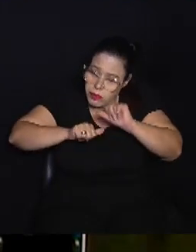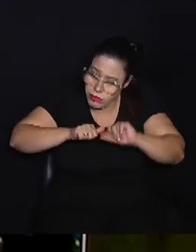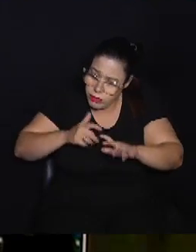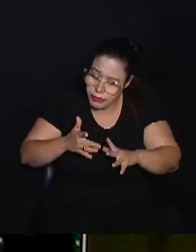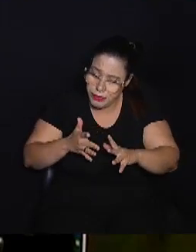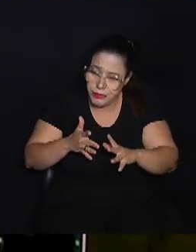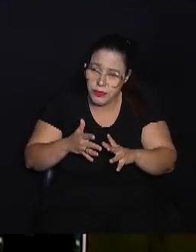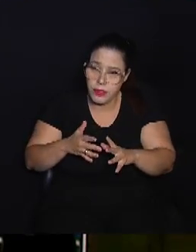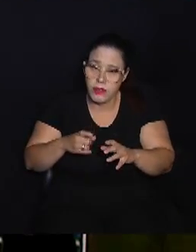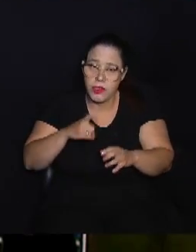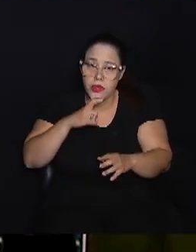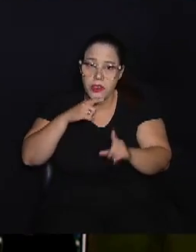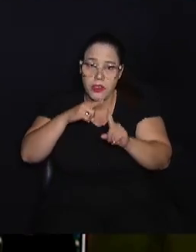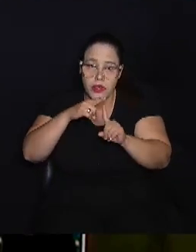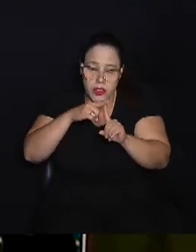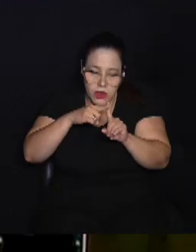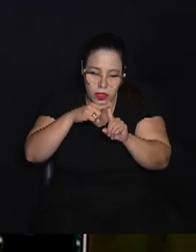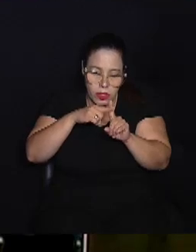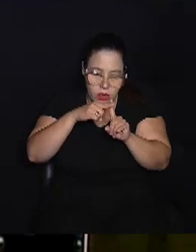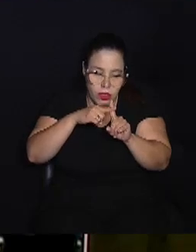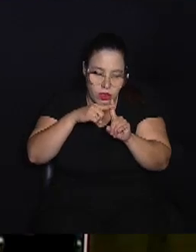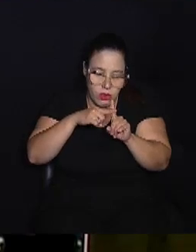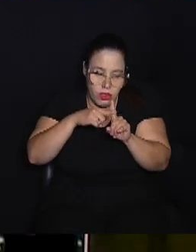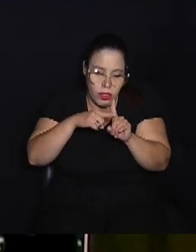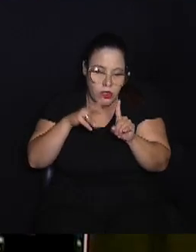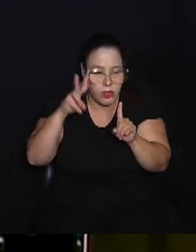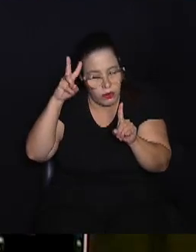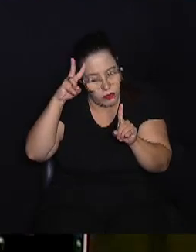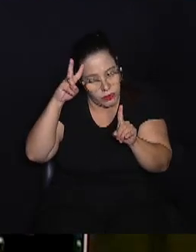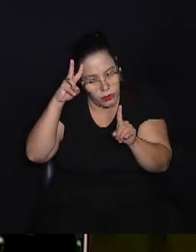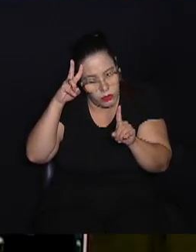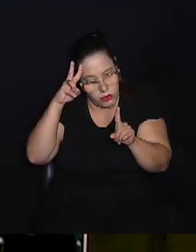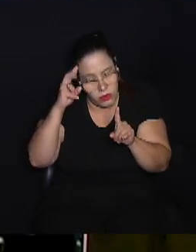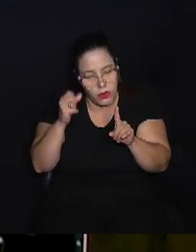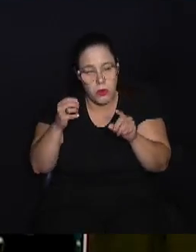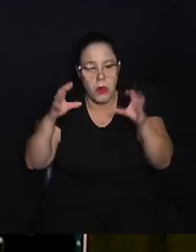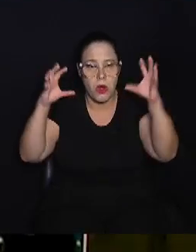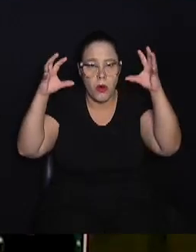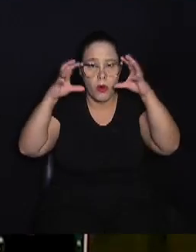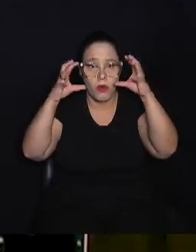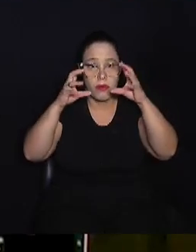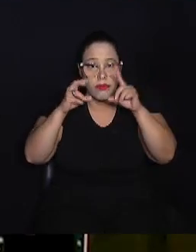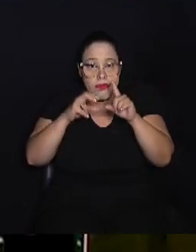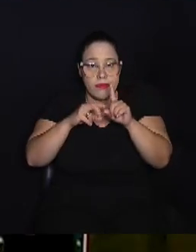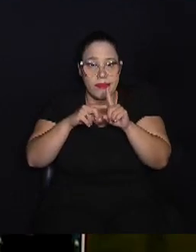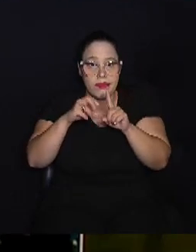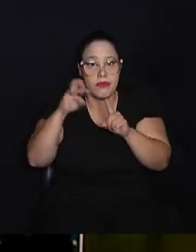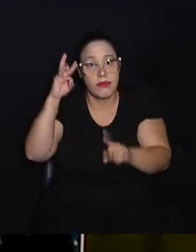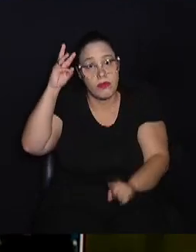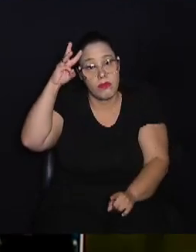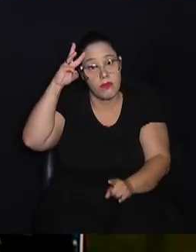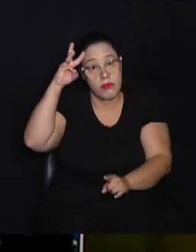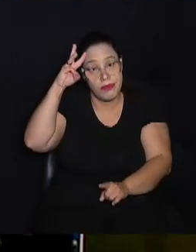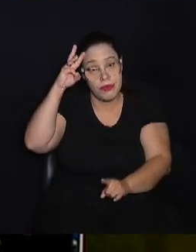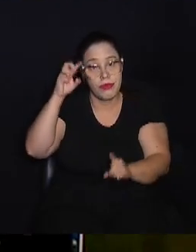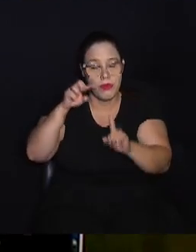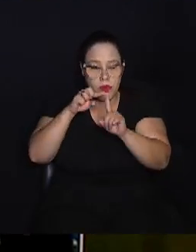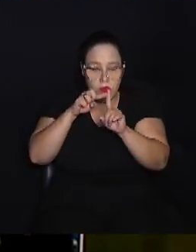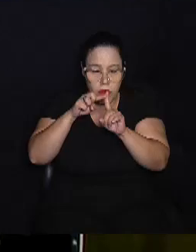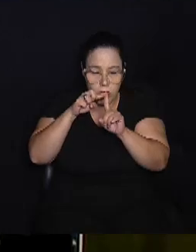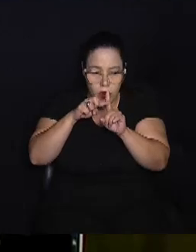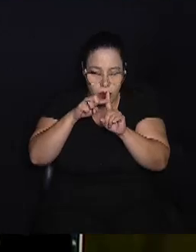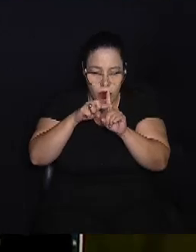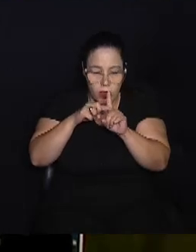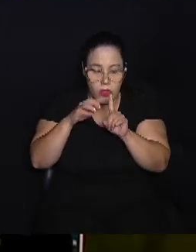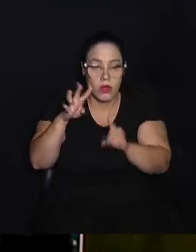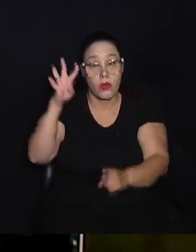E as temperaturas devem ficar baixas, sobretudo na segunda-feira, um dia mais nublado, mas na terça-feira também as temperaturas ficam baixas e